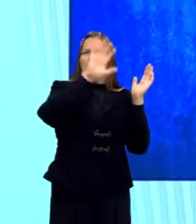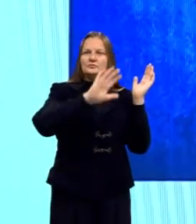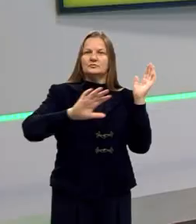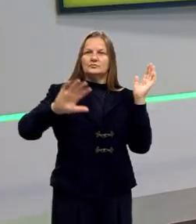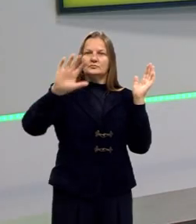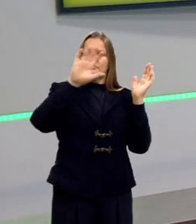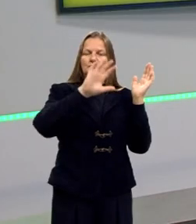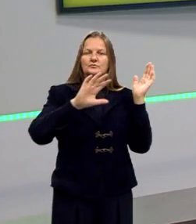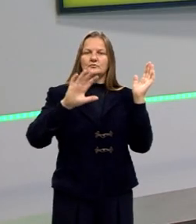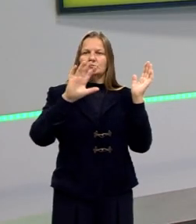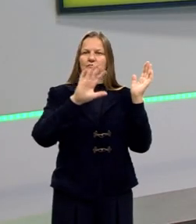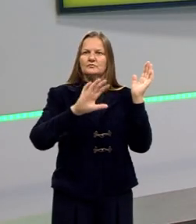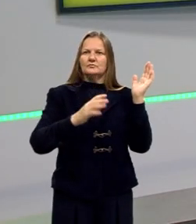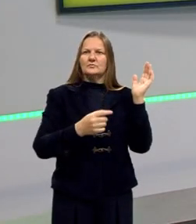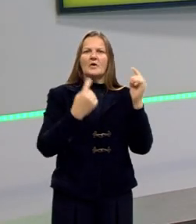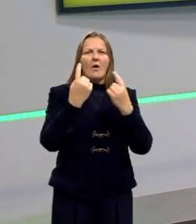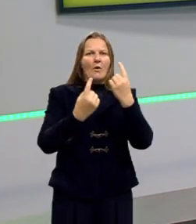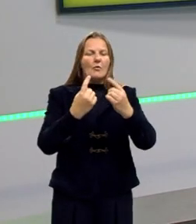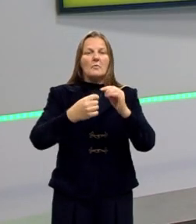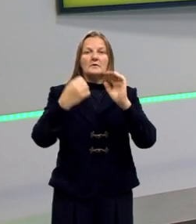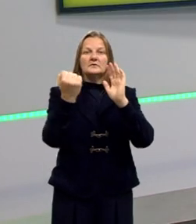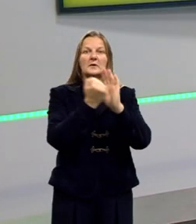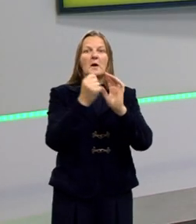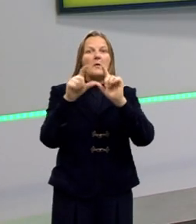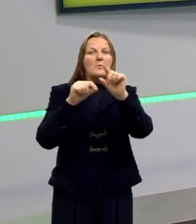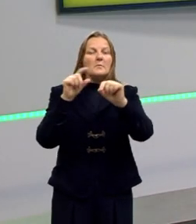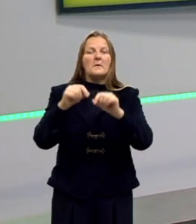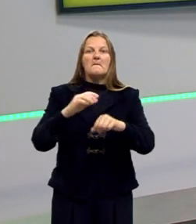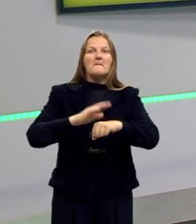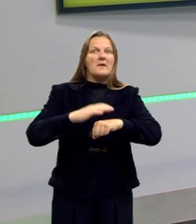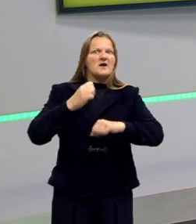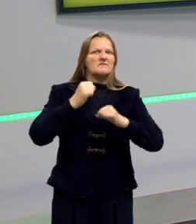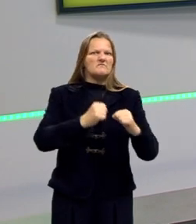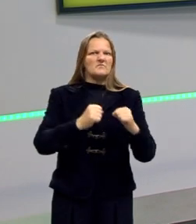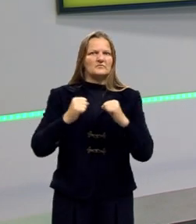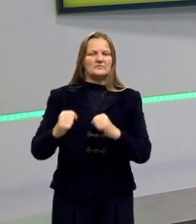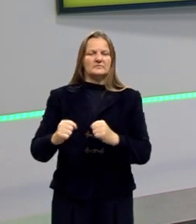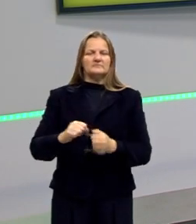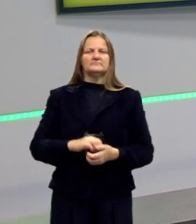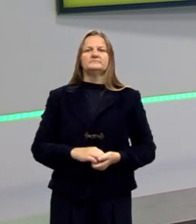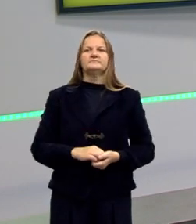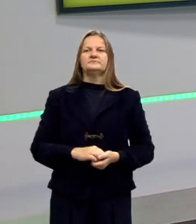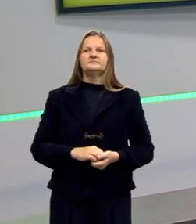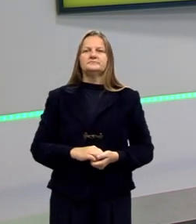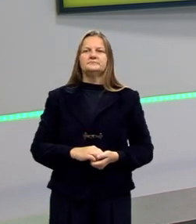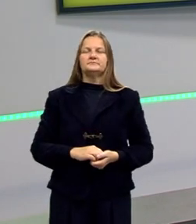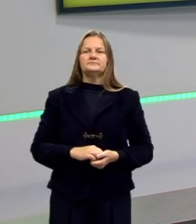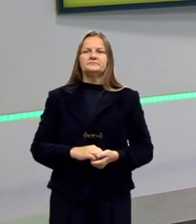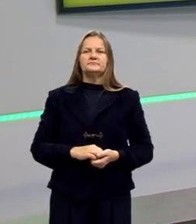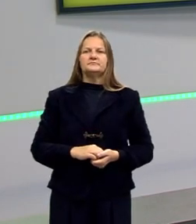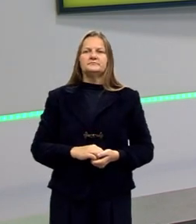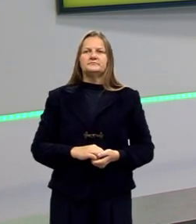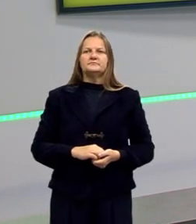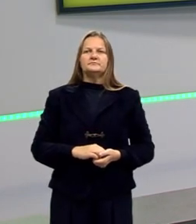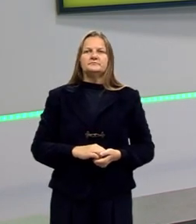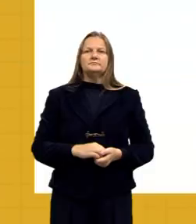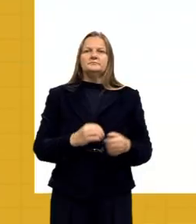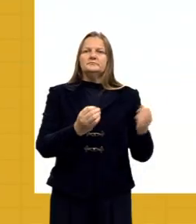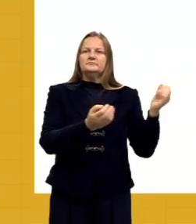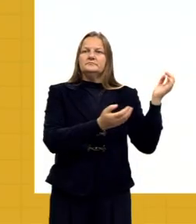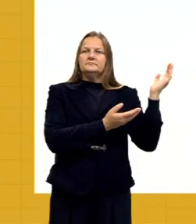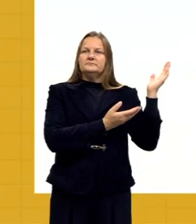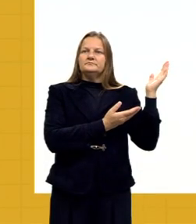algumas né algumas selecionadas aí tá meninos e meninas vamos passar então nosso slide Zinho